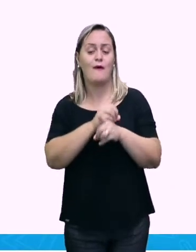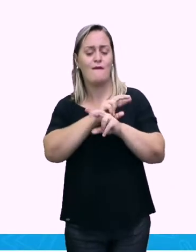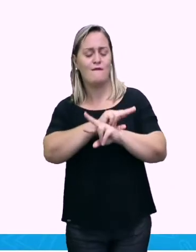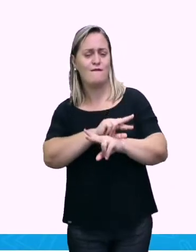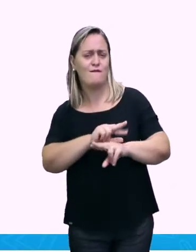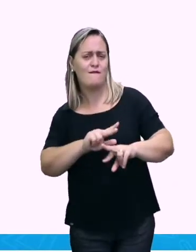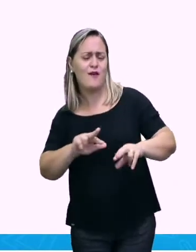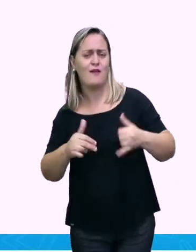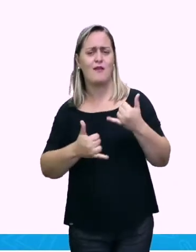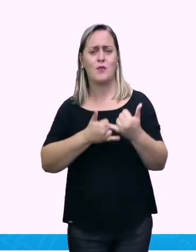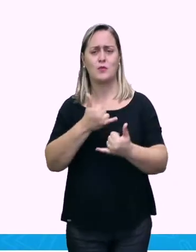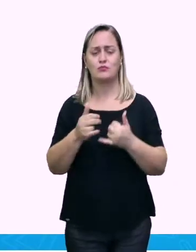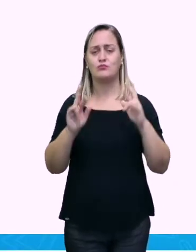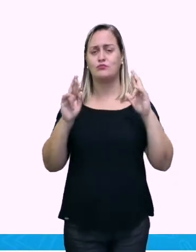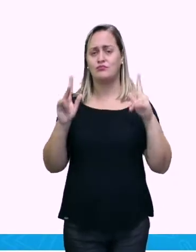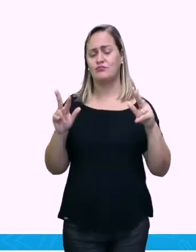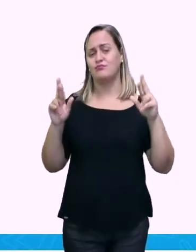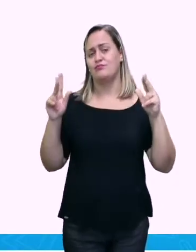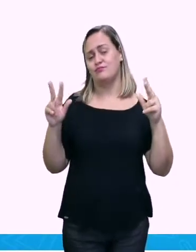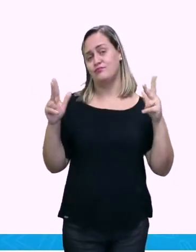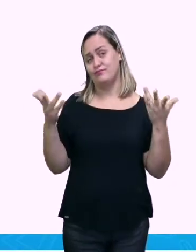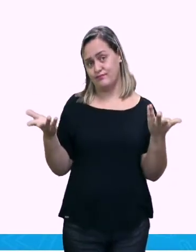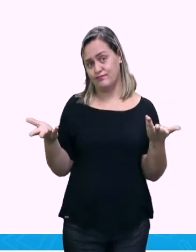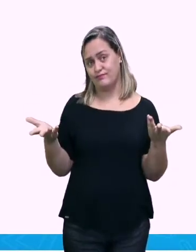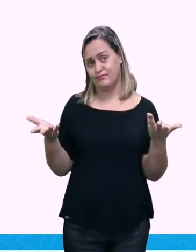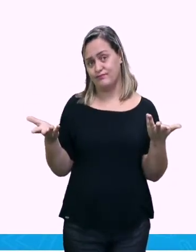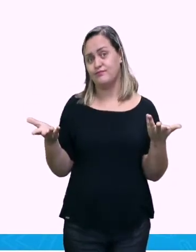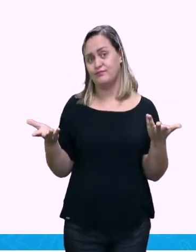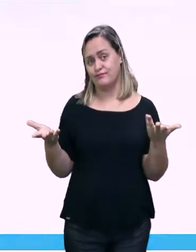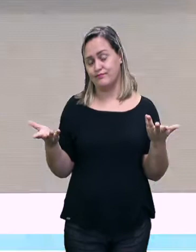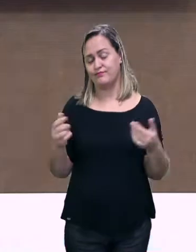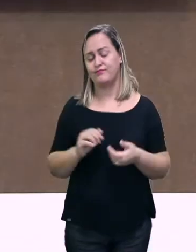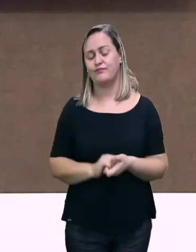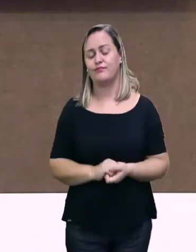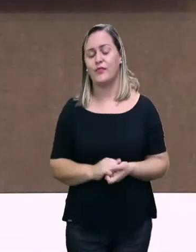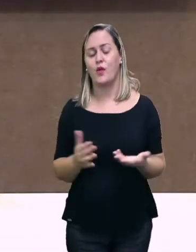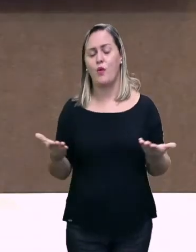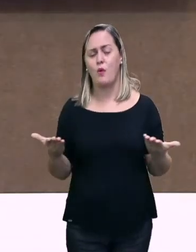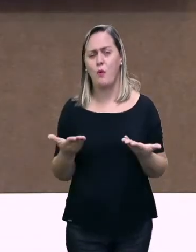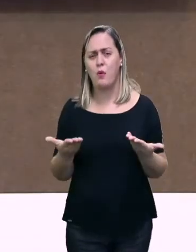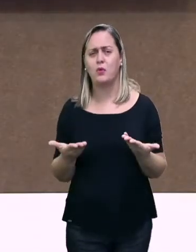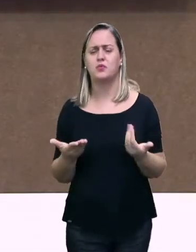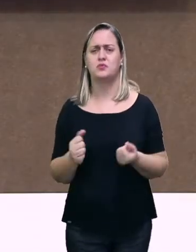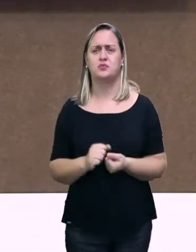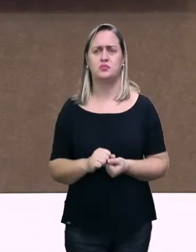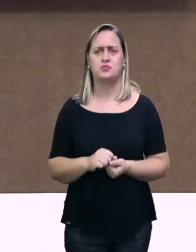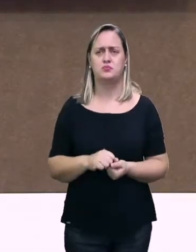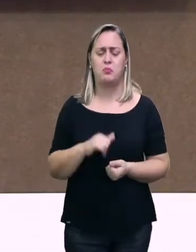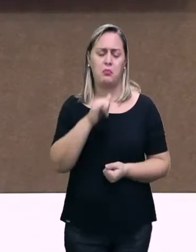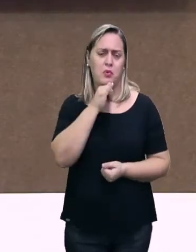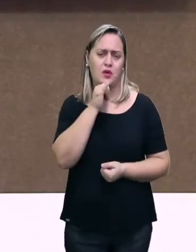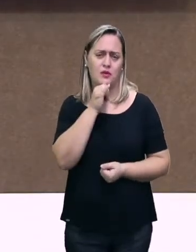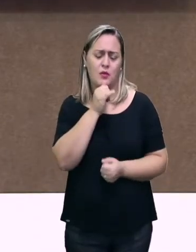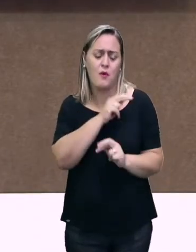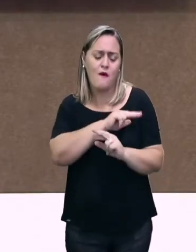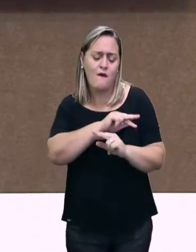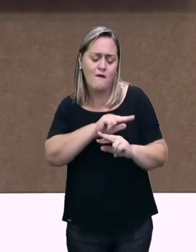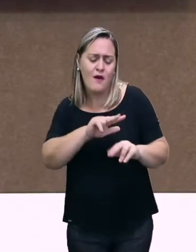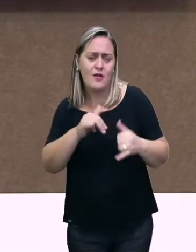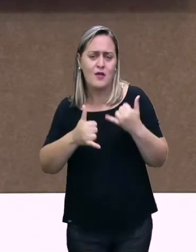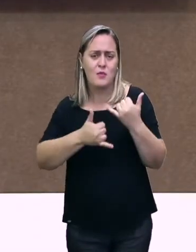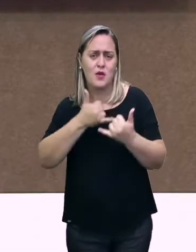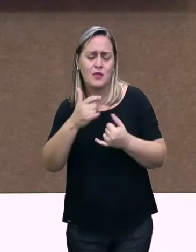as coisas. Foi o que eu disse para vocês, né? Hoje já tem inúmeras formas para a gente